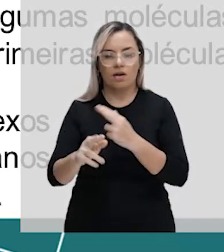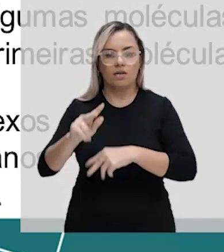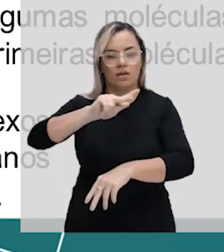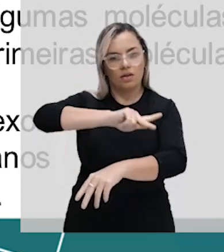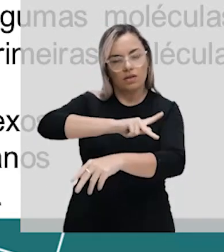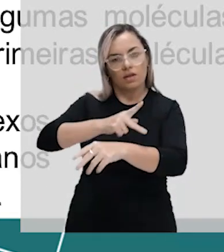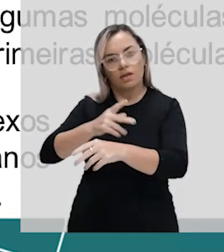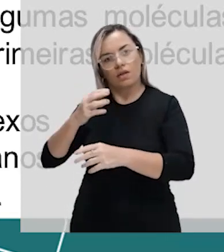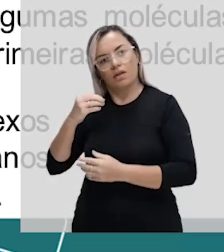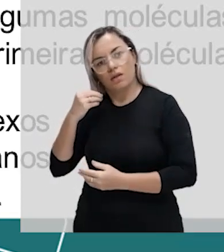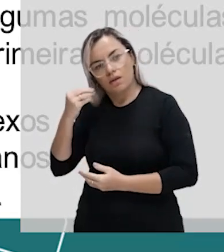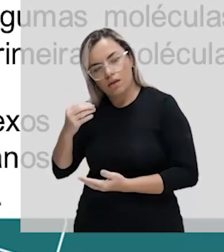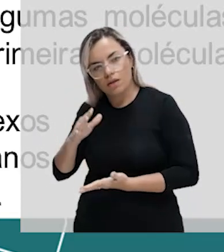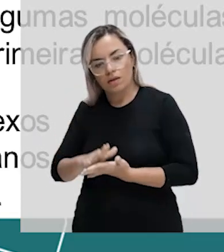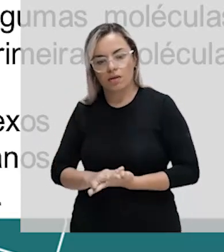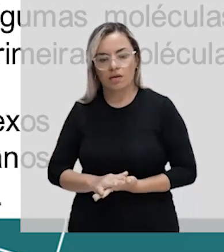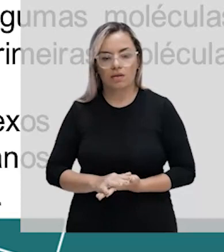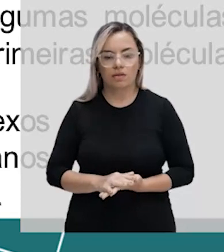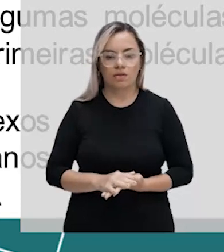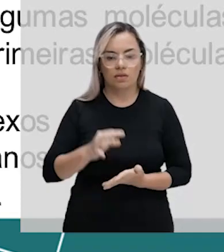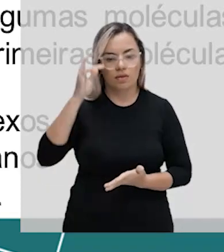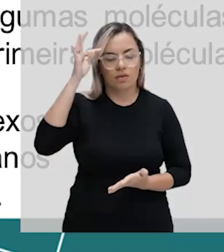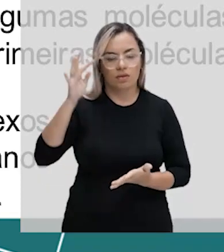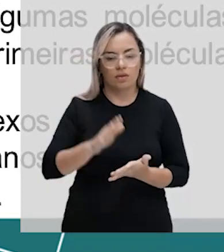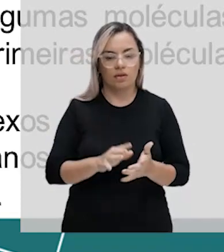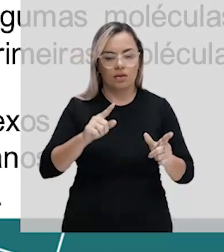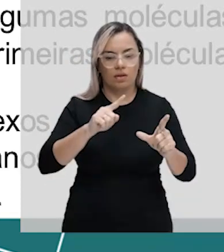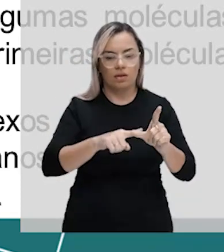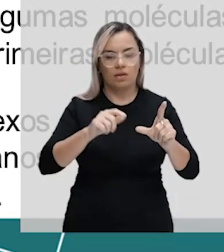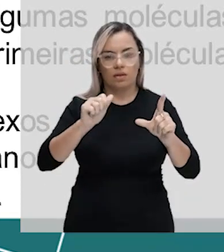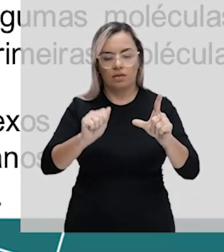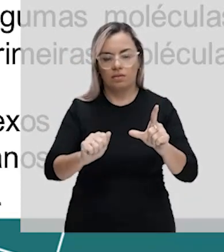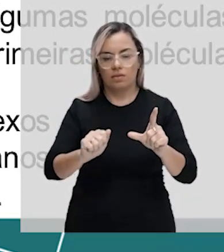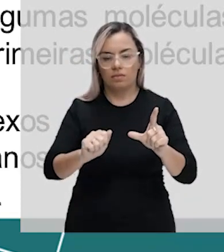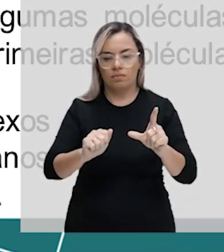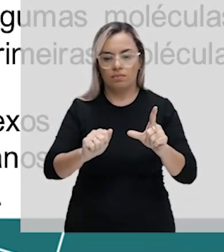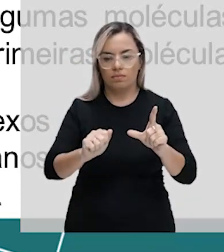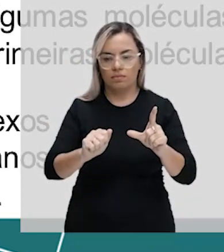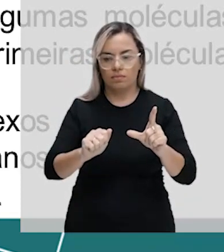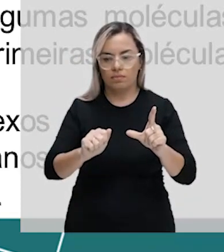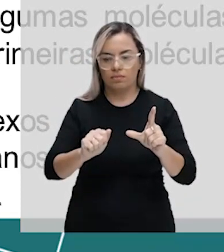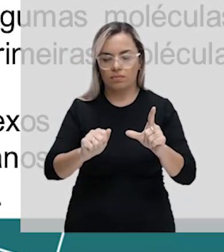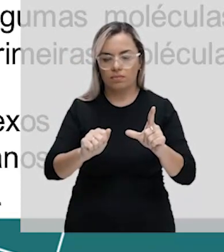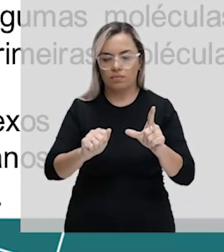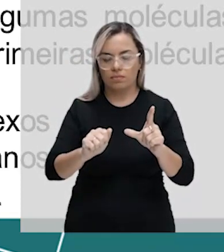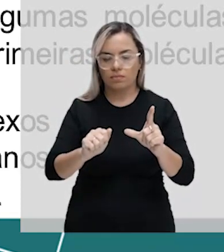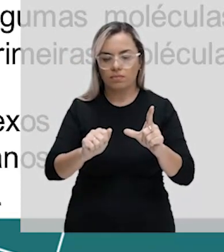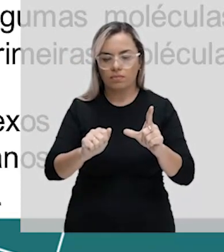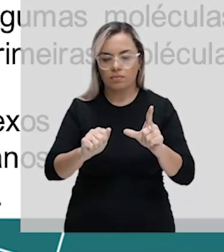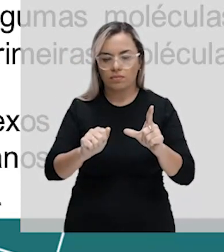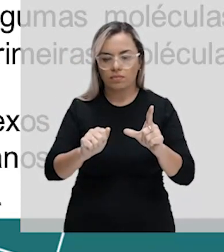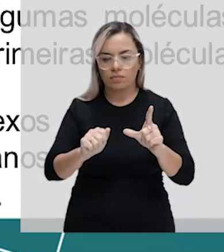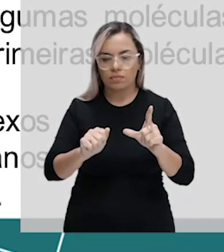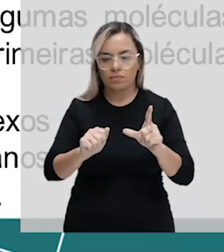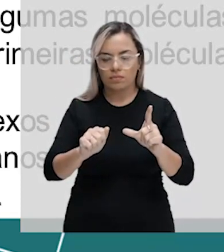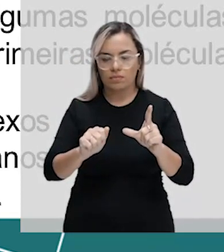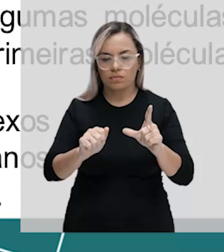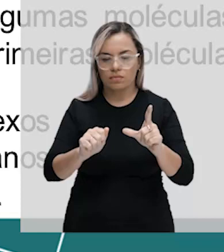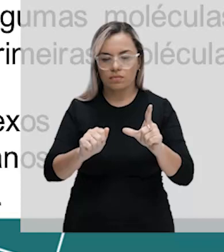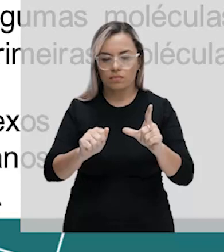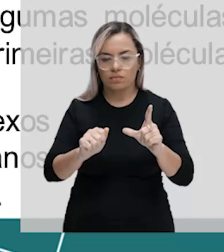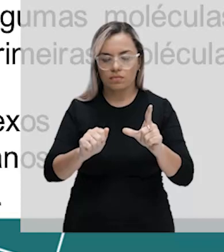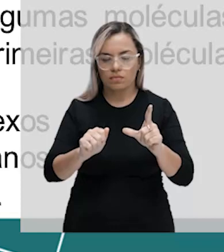tá? Letra A. Oparin acreditava que as descargas elétricas